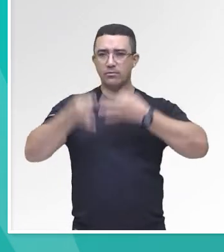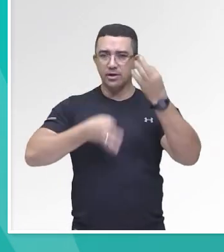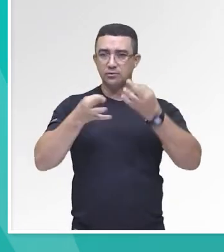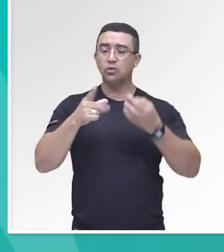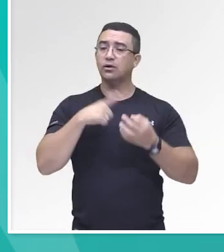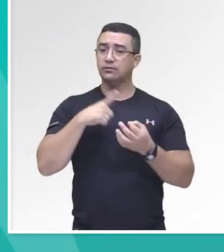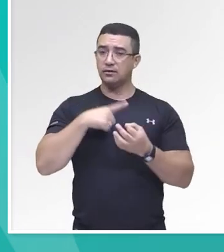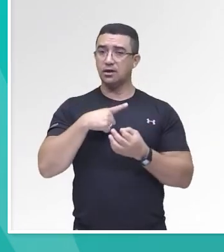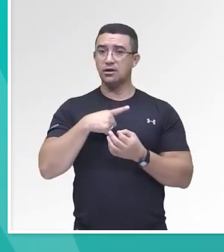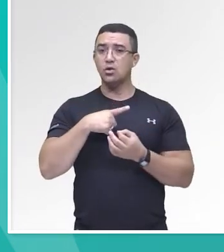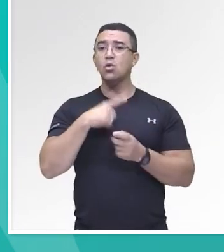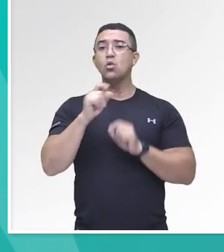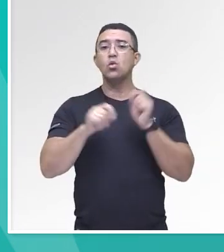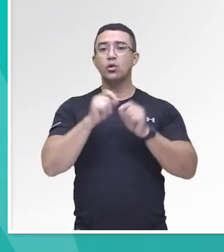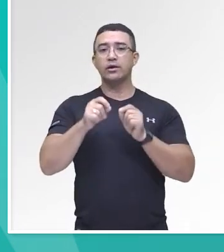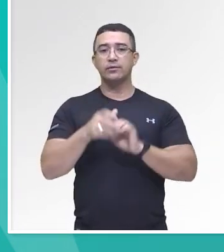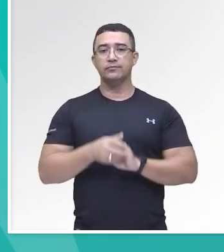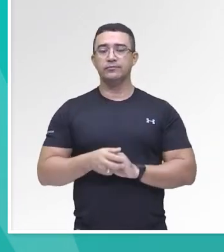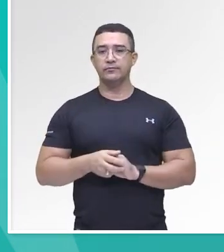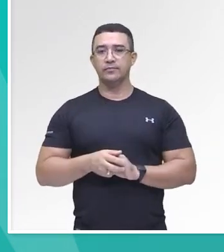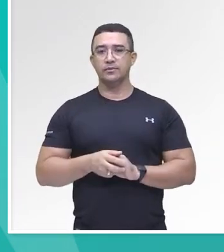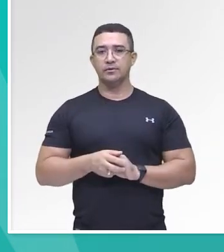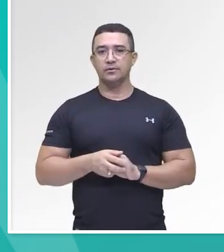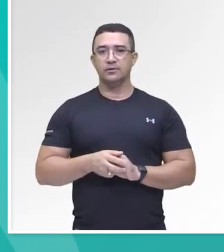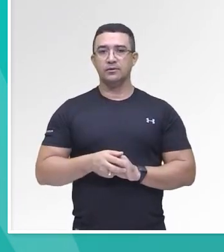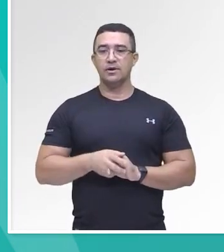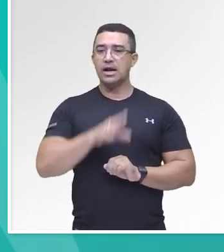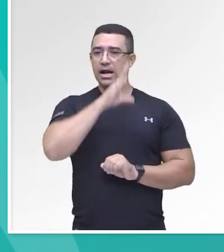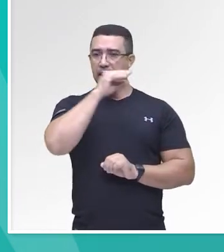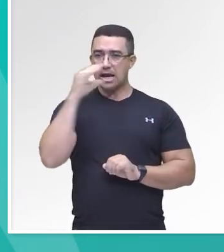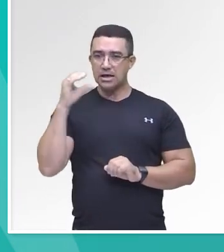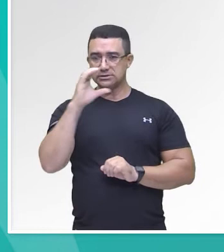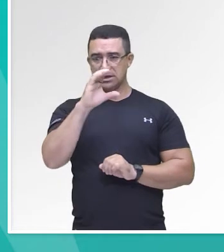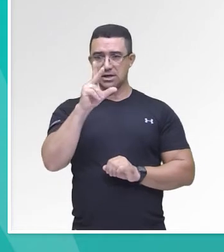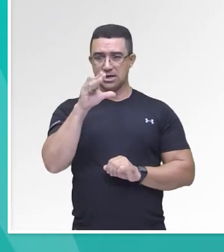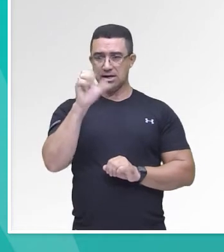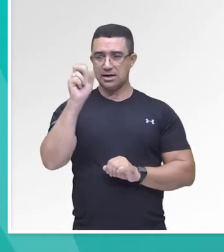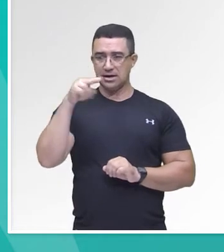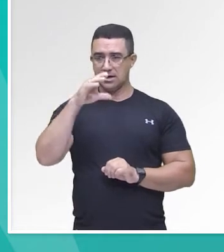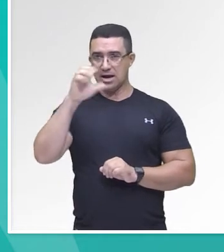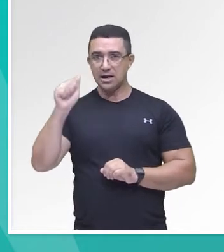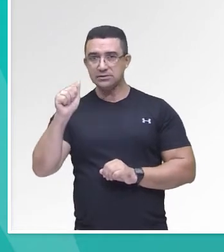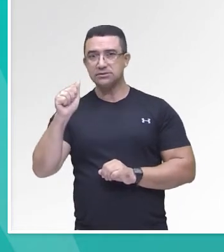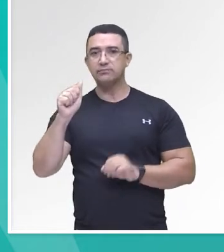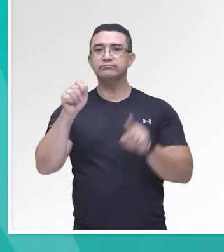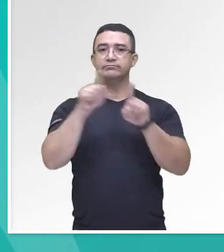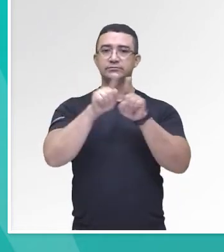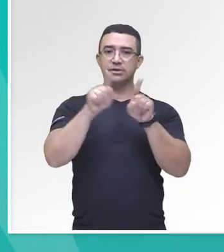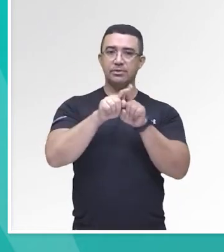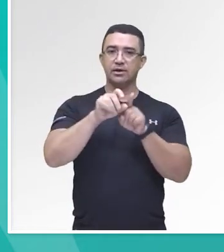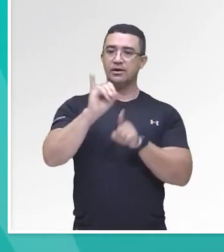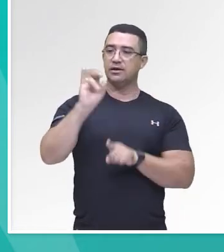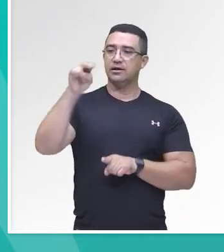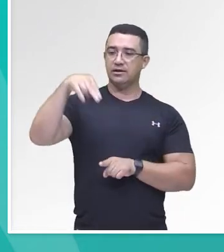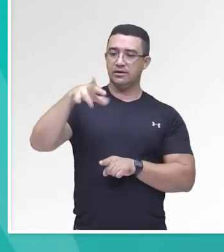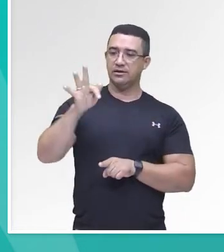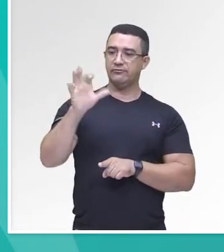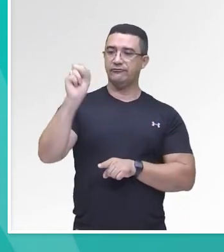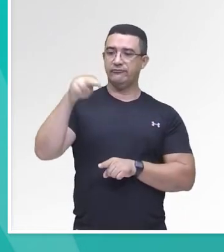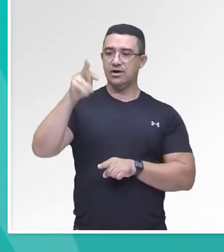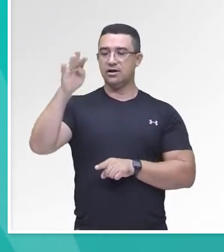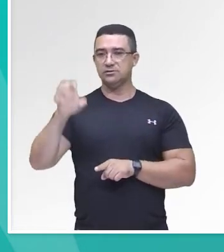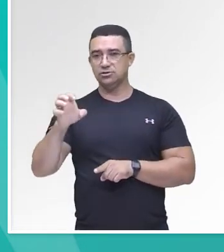uma nova referência ao mesmo público, que é os indivíduos com pouca